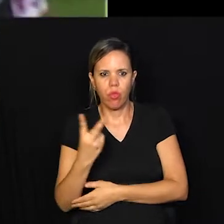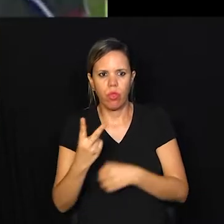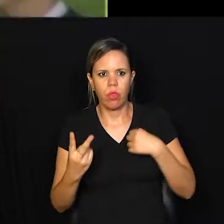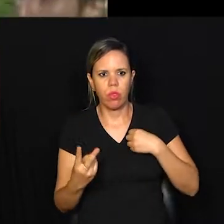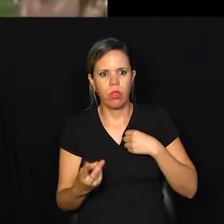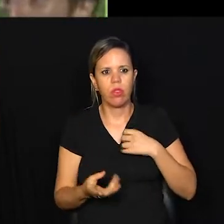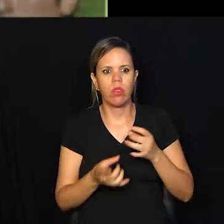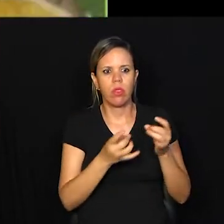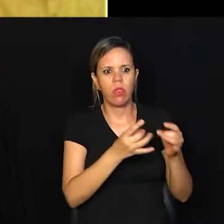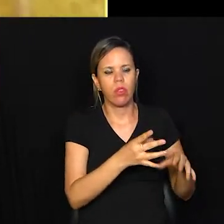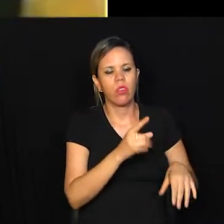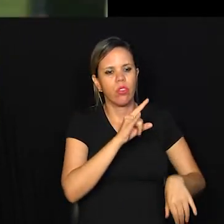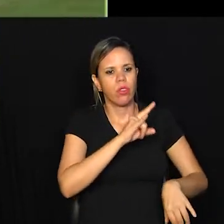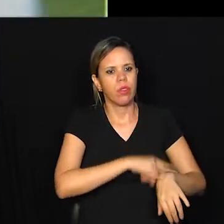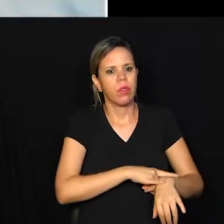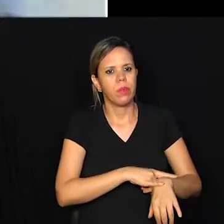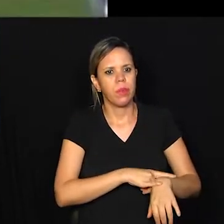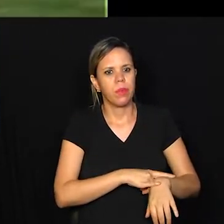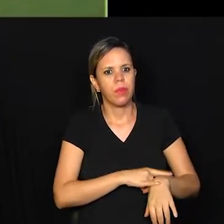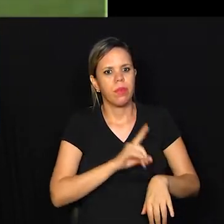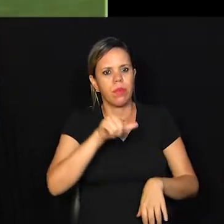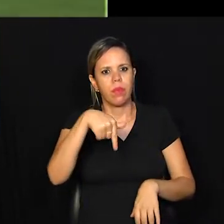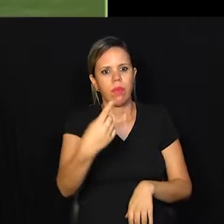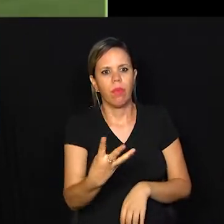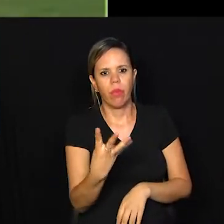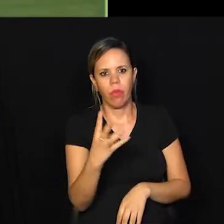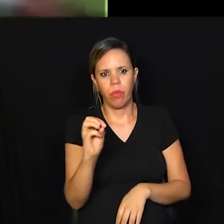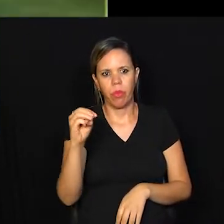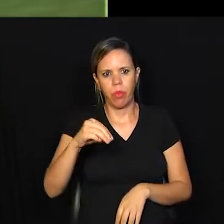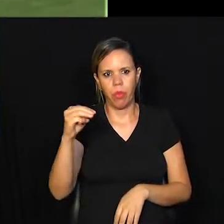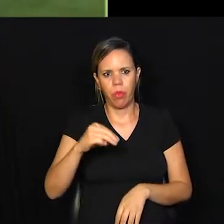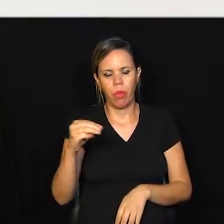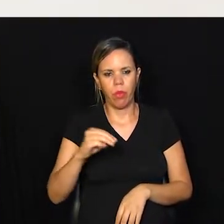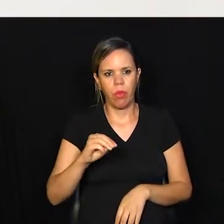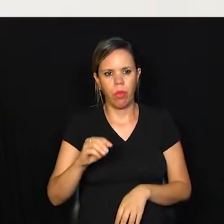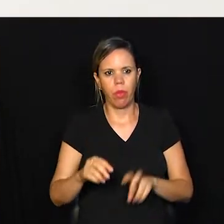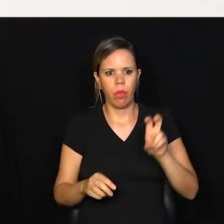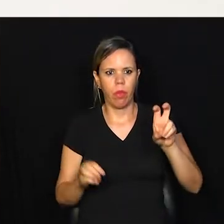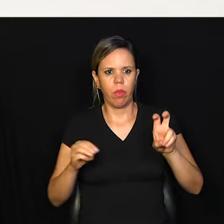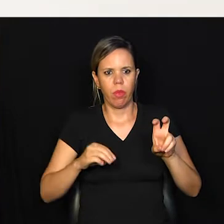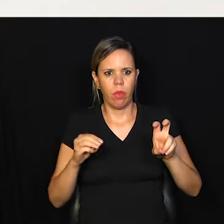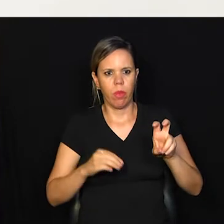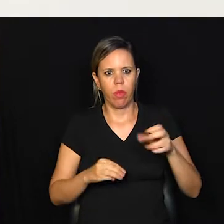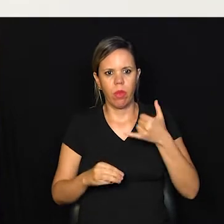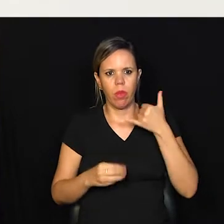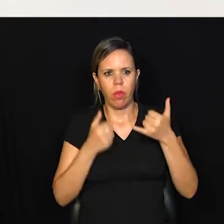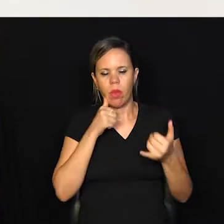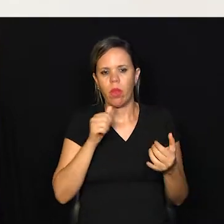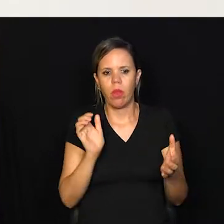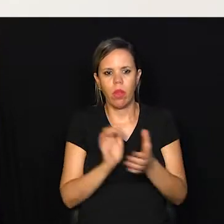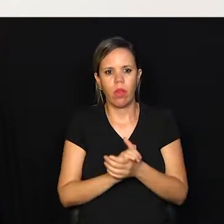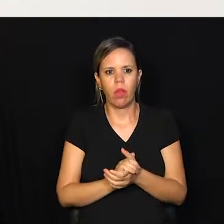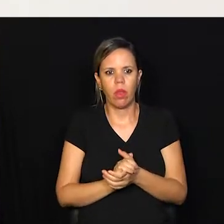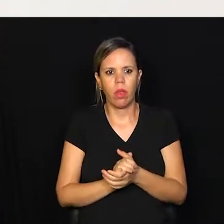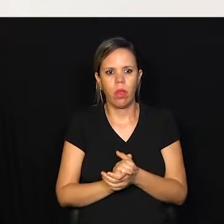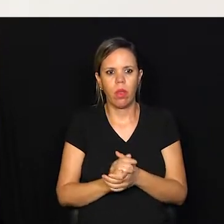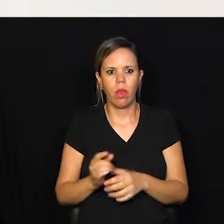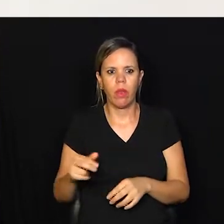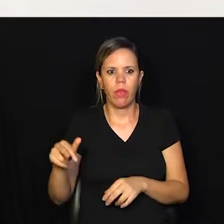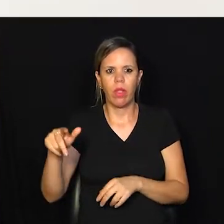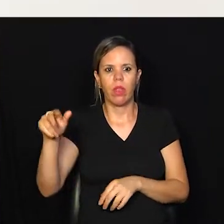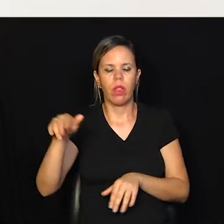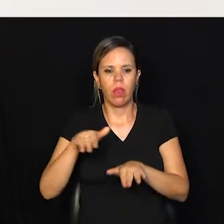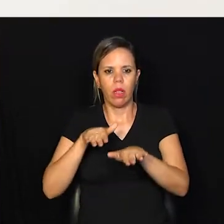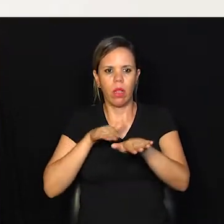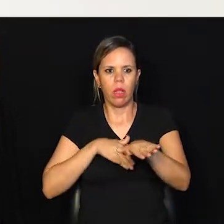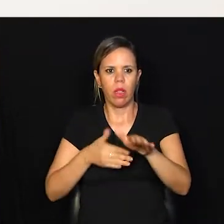eu saí, desci pro vestiário. Aí quando deu 40 minutos, né, aí é 5 minutos para acabar, eu liguei para minha esposa, falei, vai subindo lá pro estacionamento